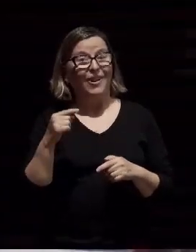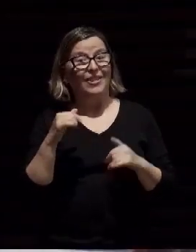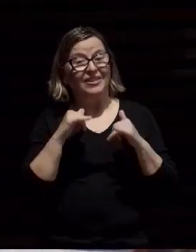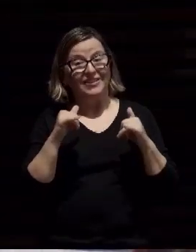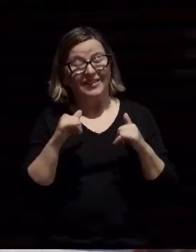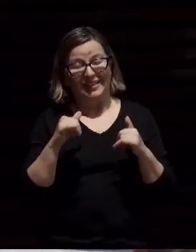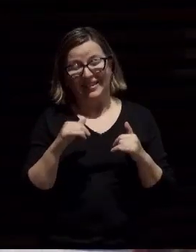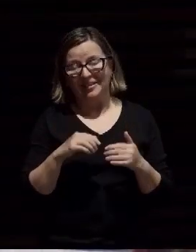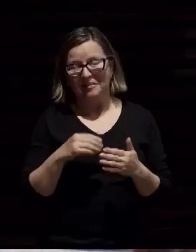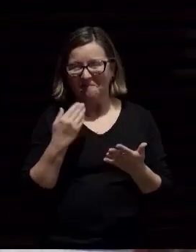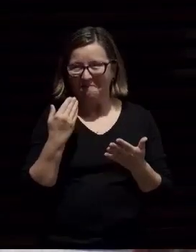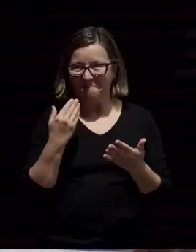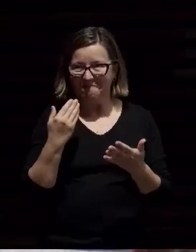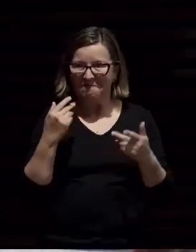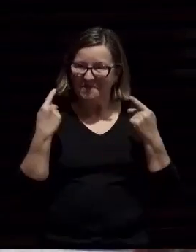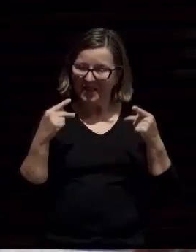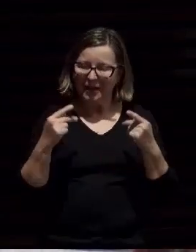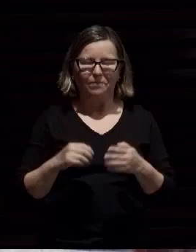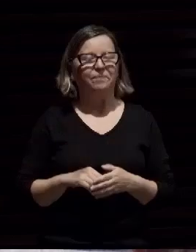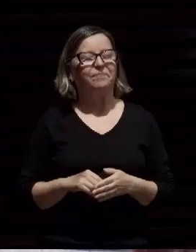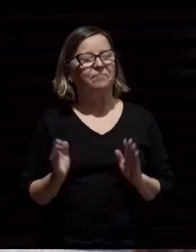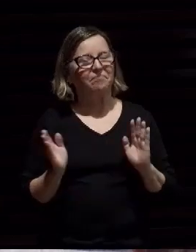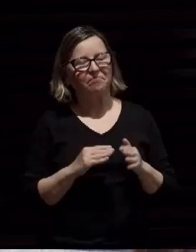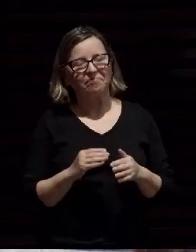Dona Cecília, a mãe desse moço aqui,